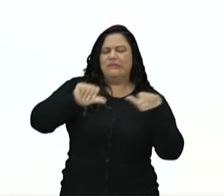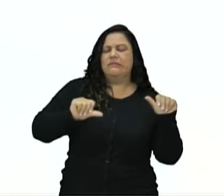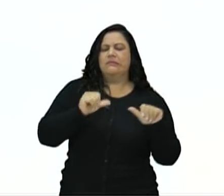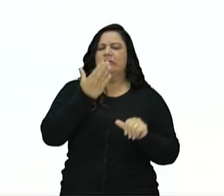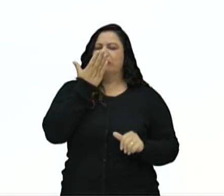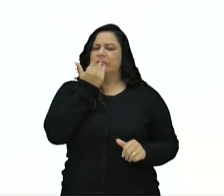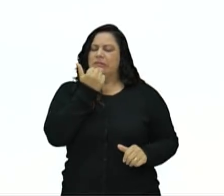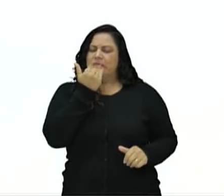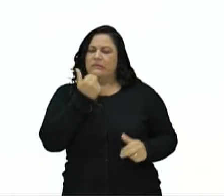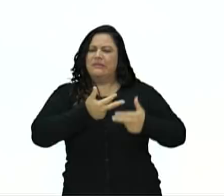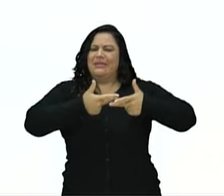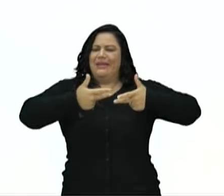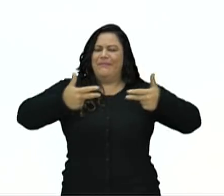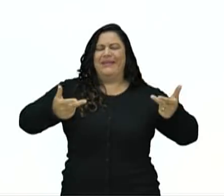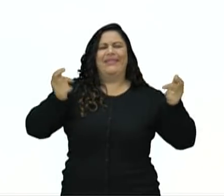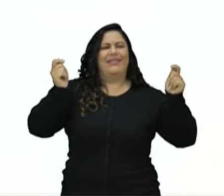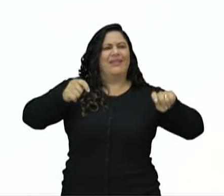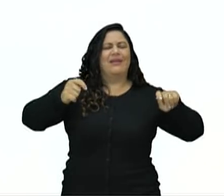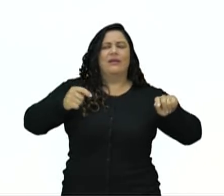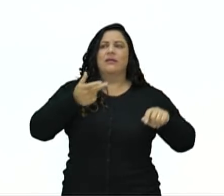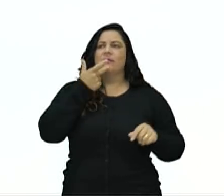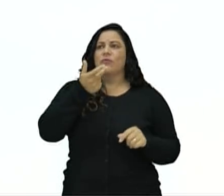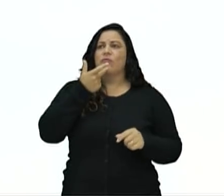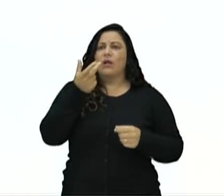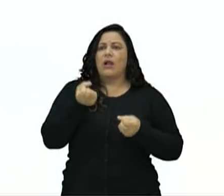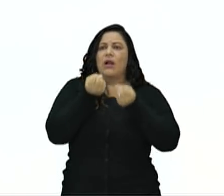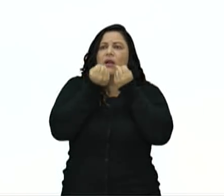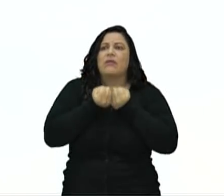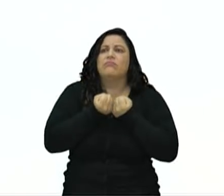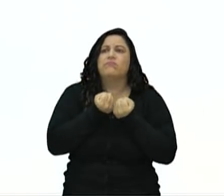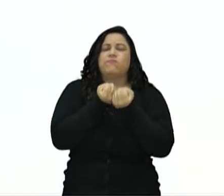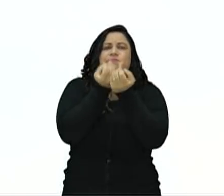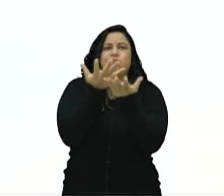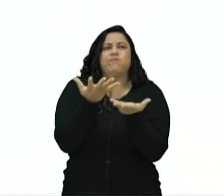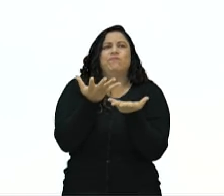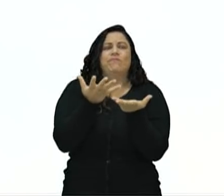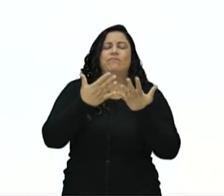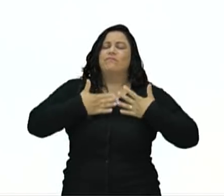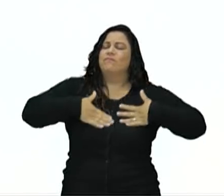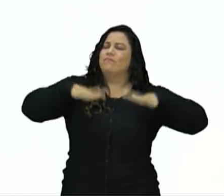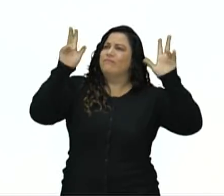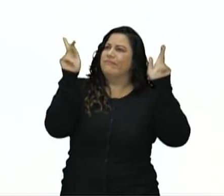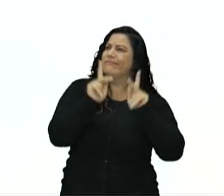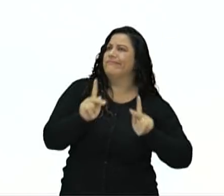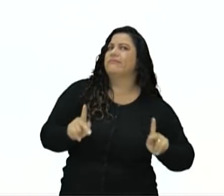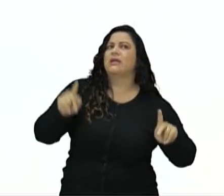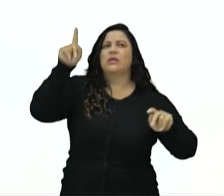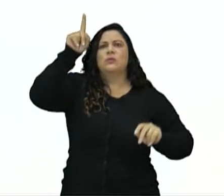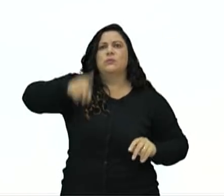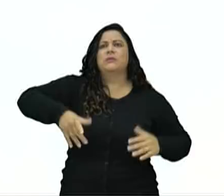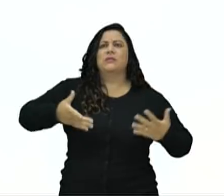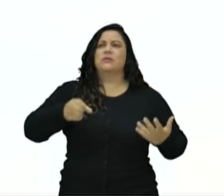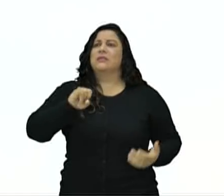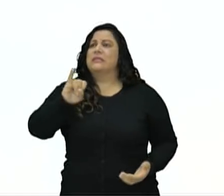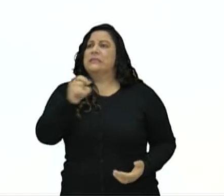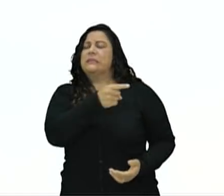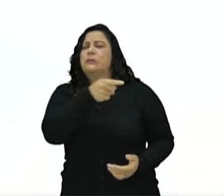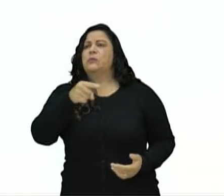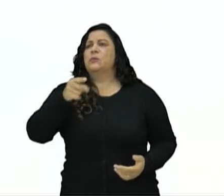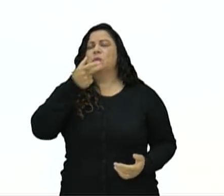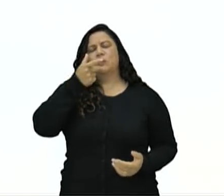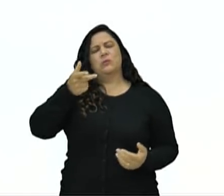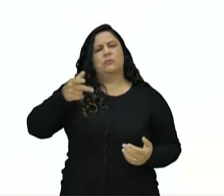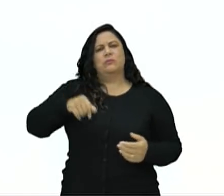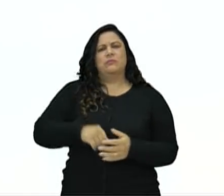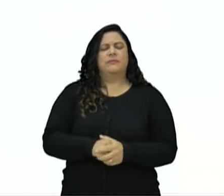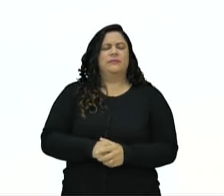espero falar tranquilamente sobre isso, se eu não estou fazendo isso? Então essa sou eu, reunindo toda